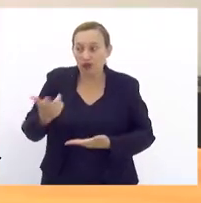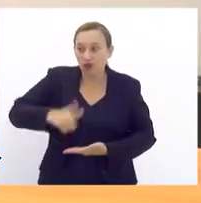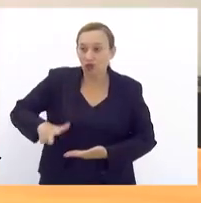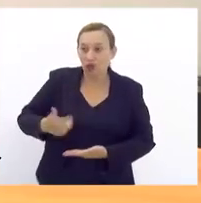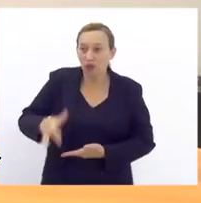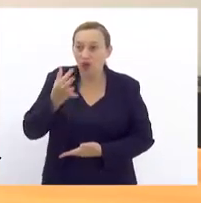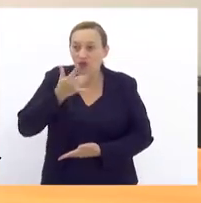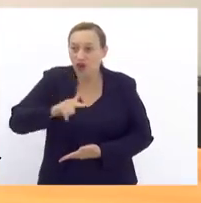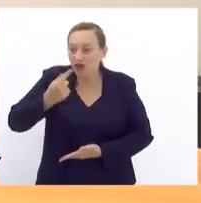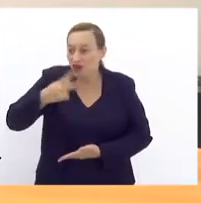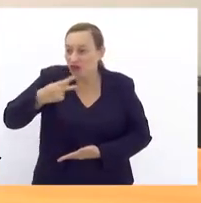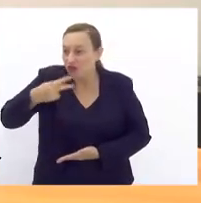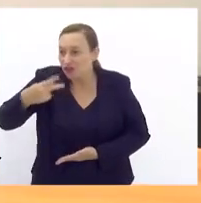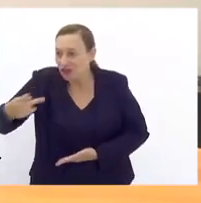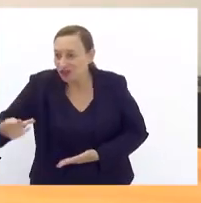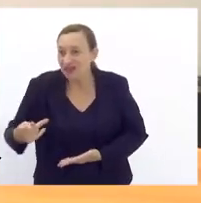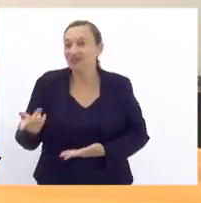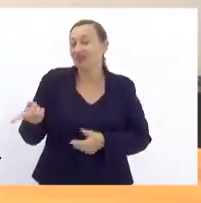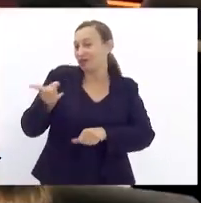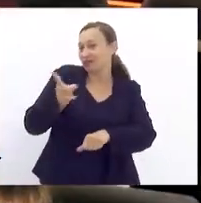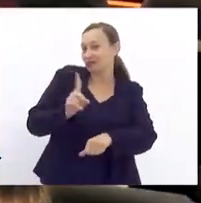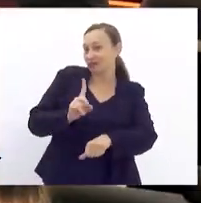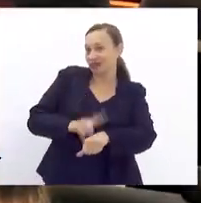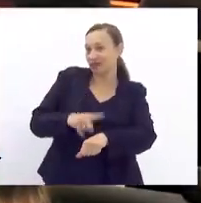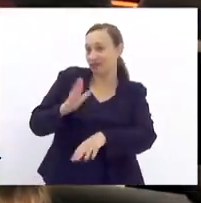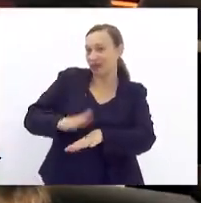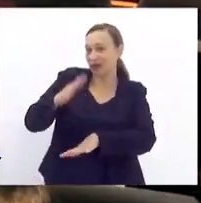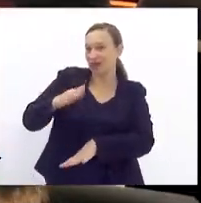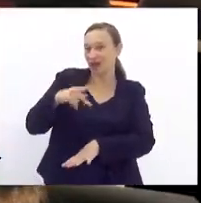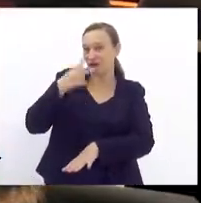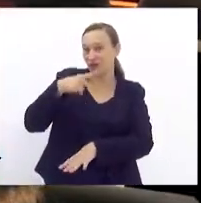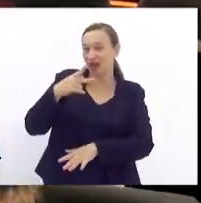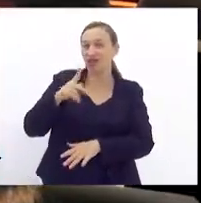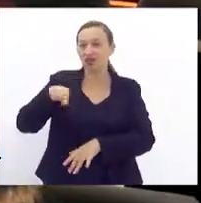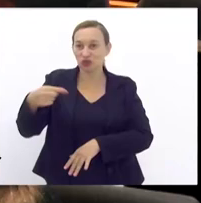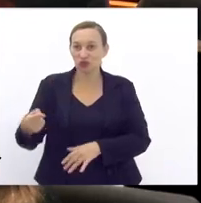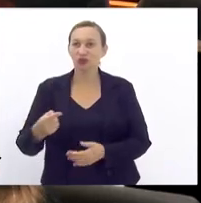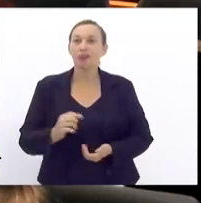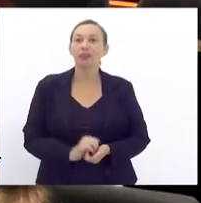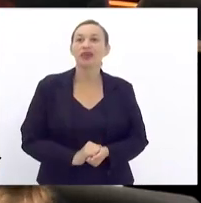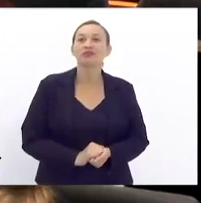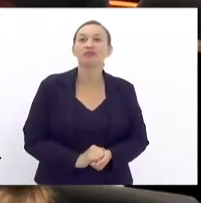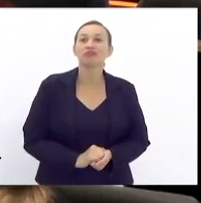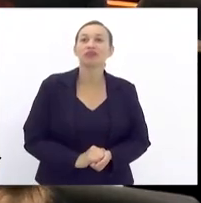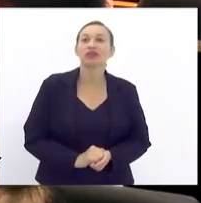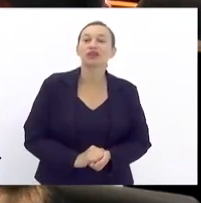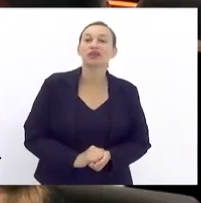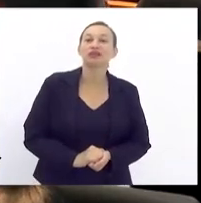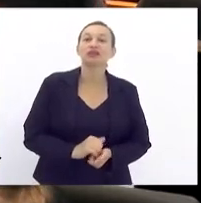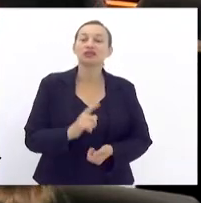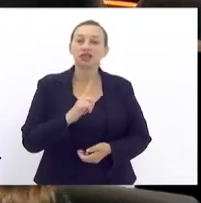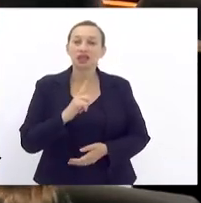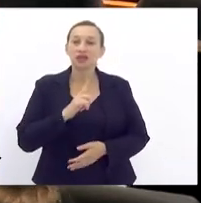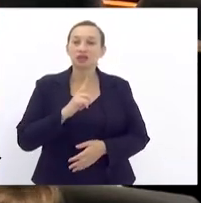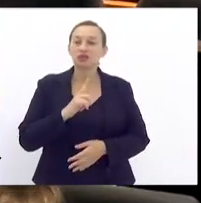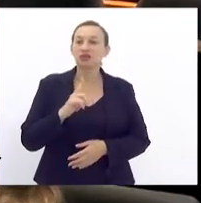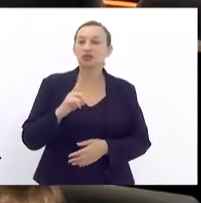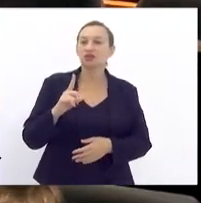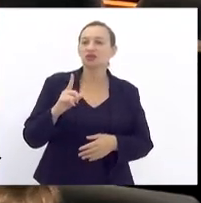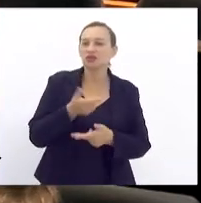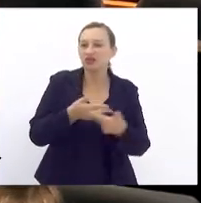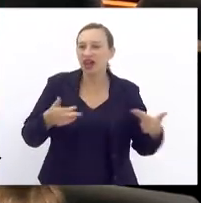ou vão me dar um tempinho maior para falar da próxima vez Nós temos muitas dificuldades